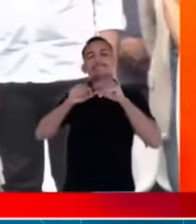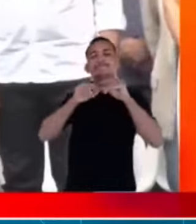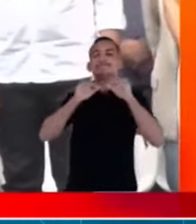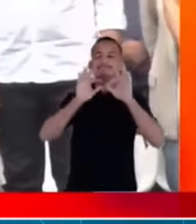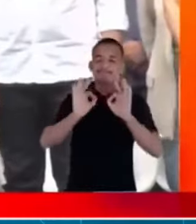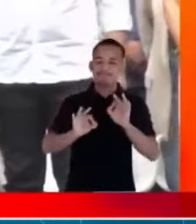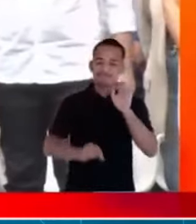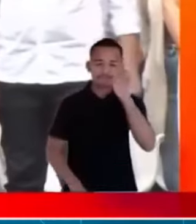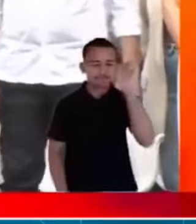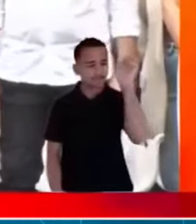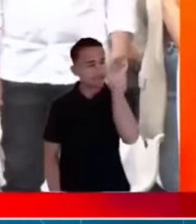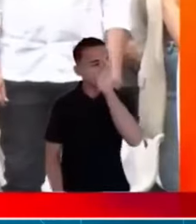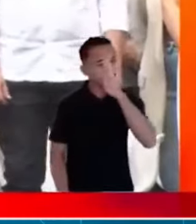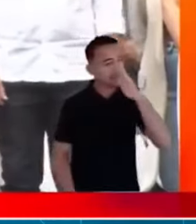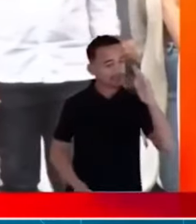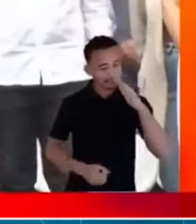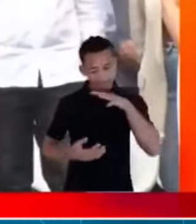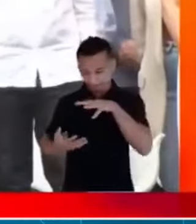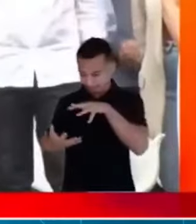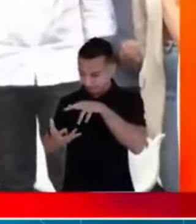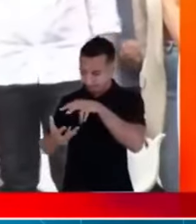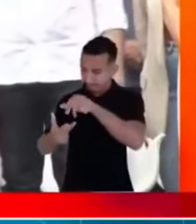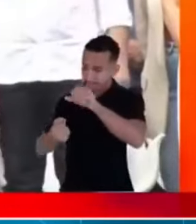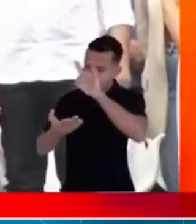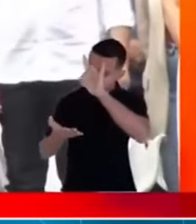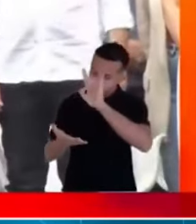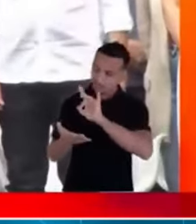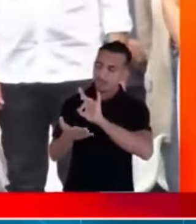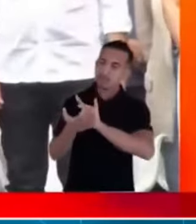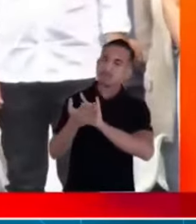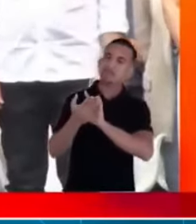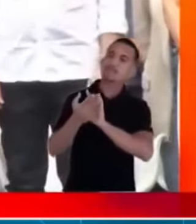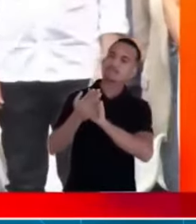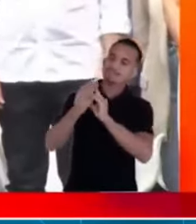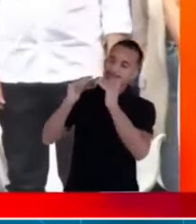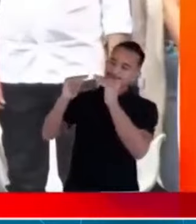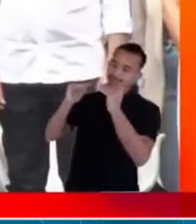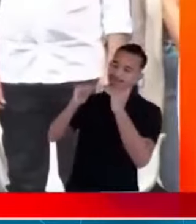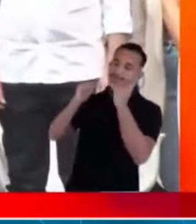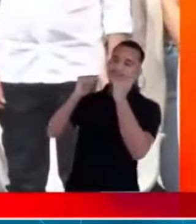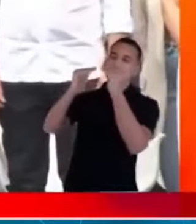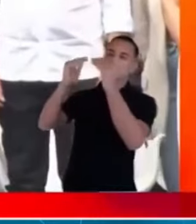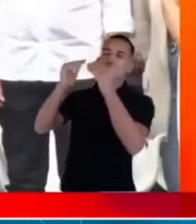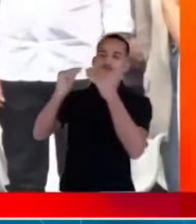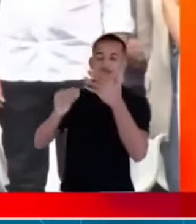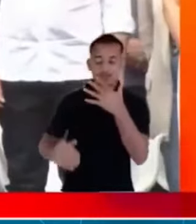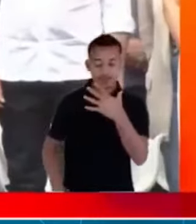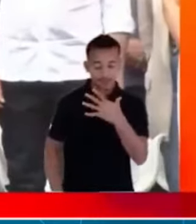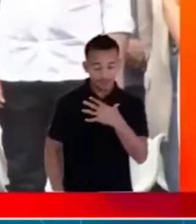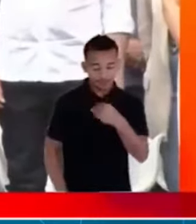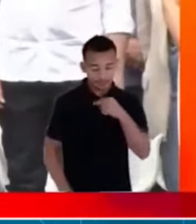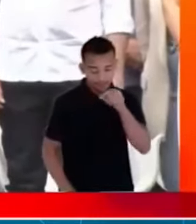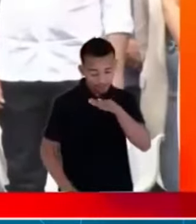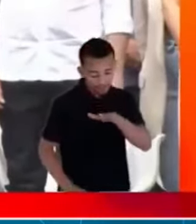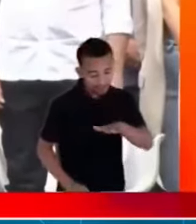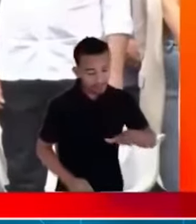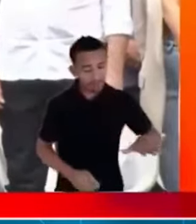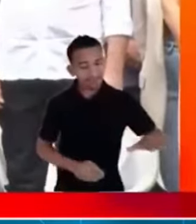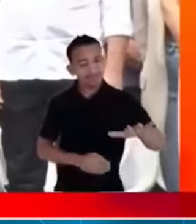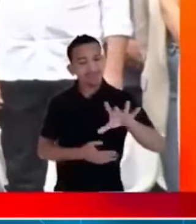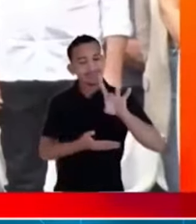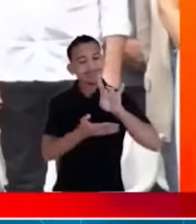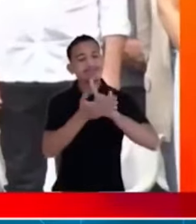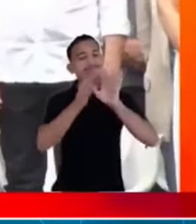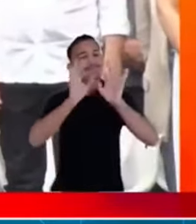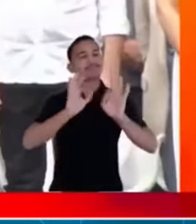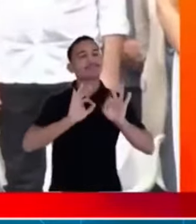alterações pode chegar a R$ 36.300. O hino nacional é considerado um dos quatro